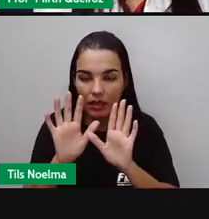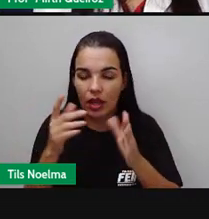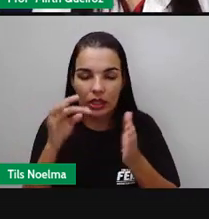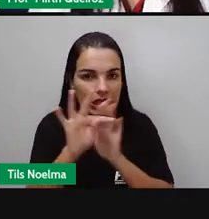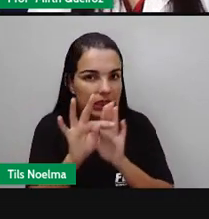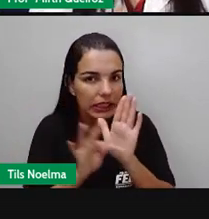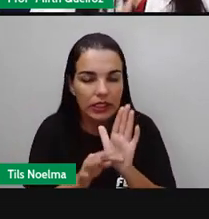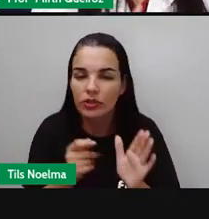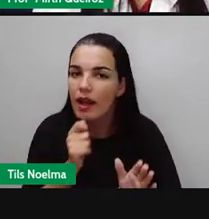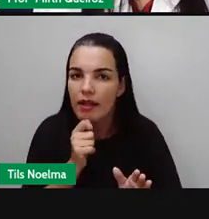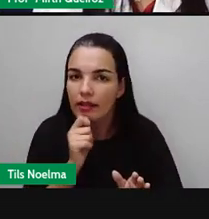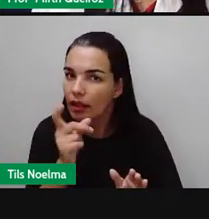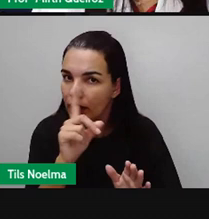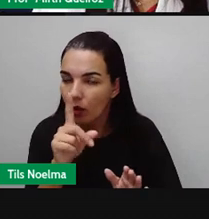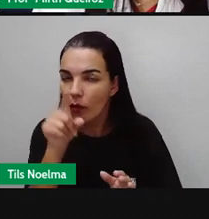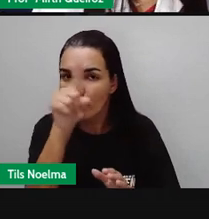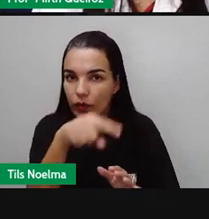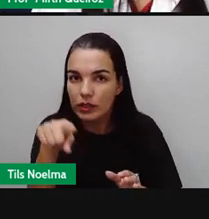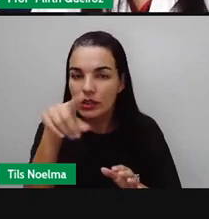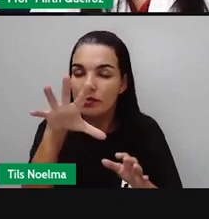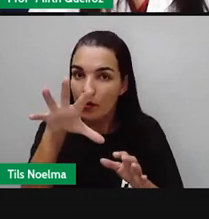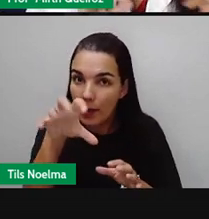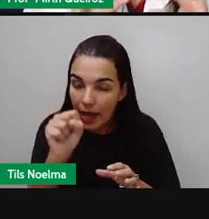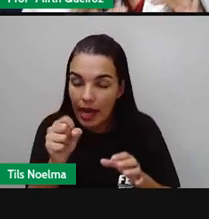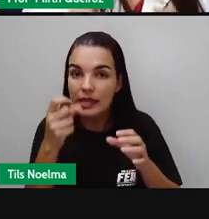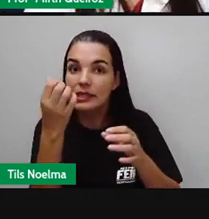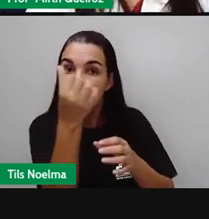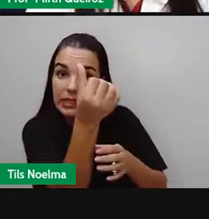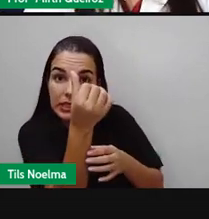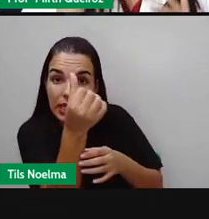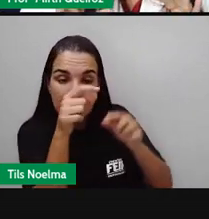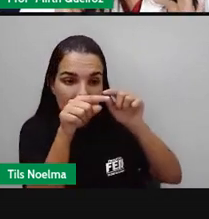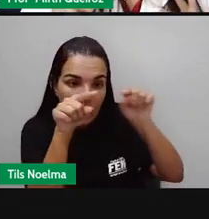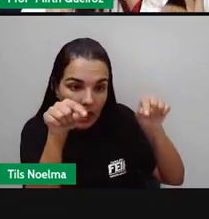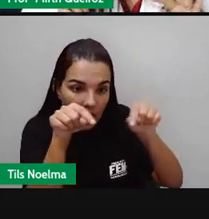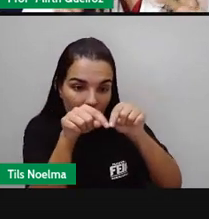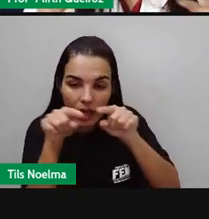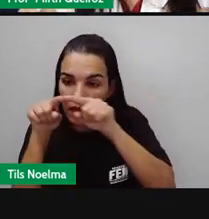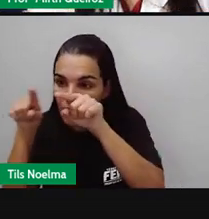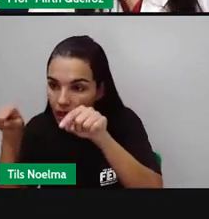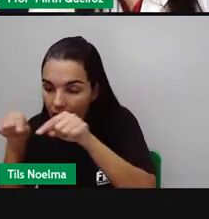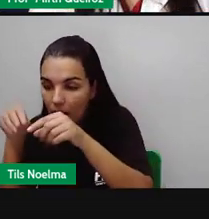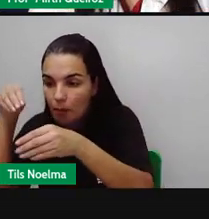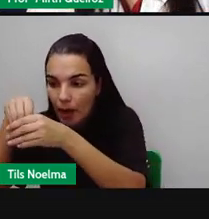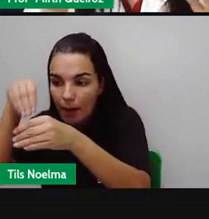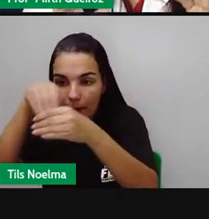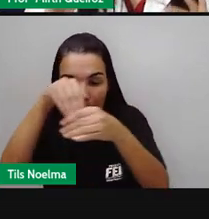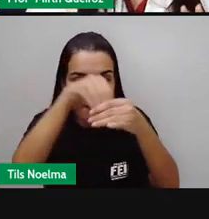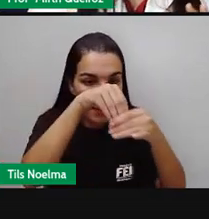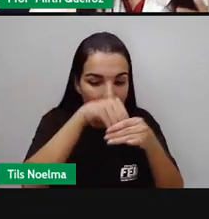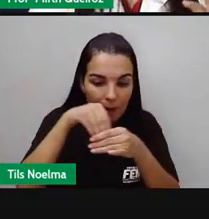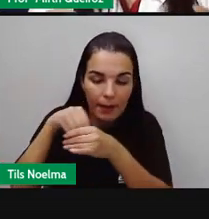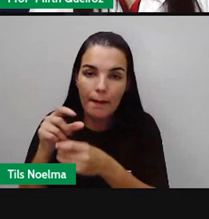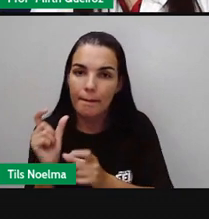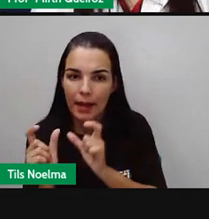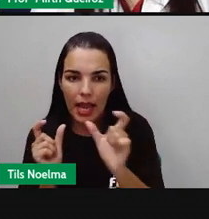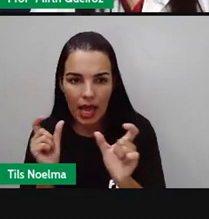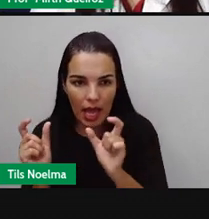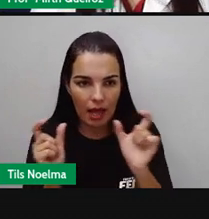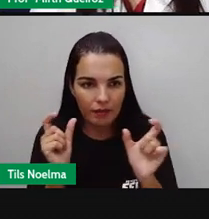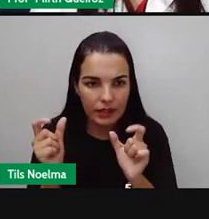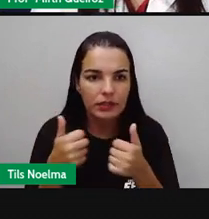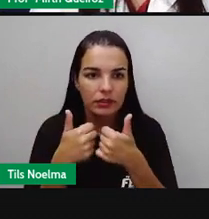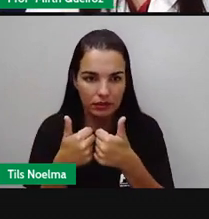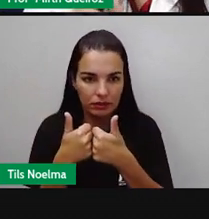texto ainda. Vocês vão pegar 6 caixas, colocar aquelas palavras-chave lá, né? Como amigo,